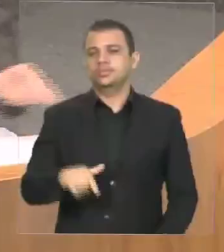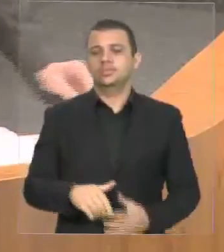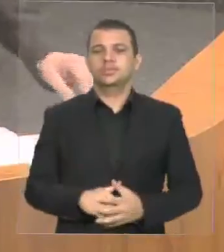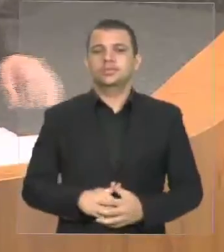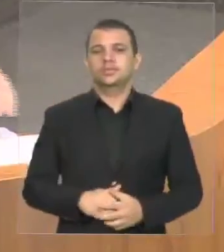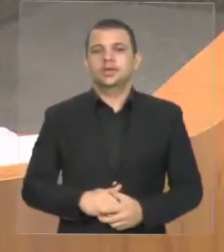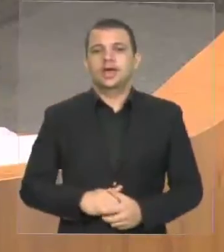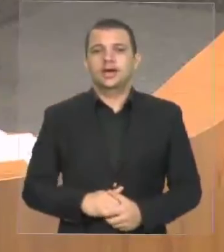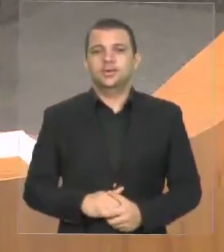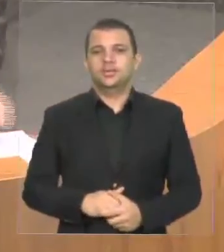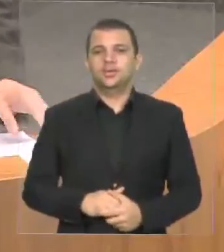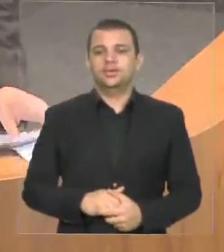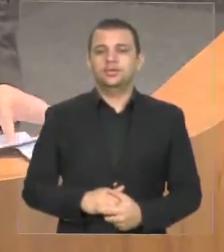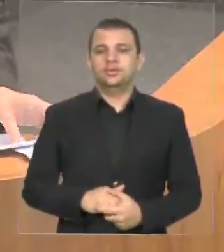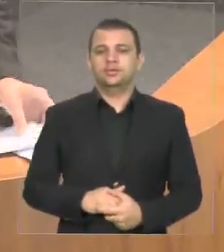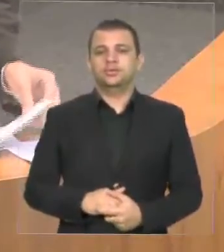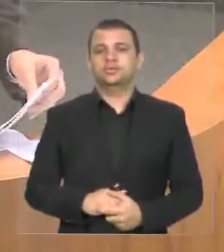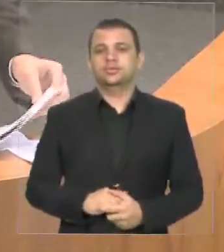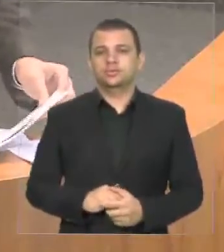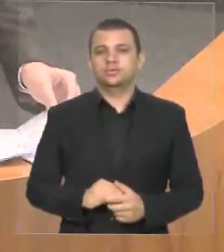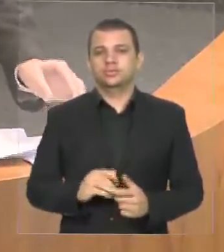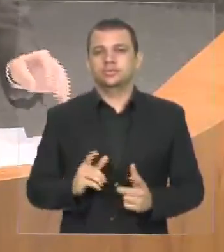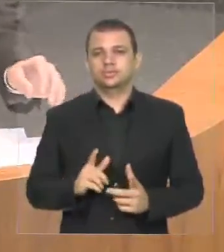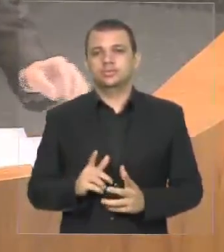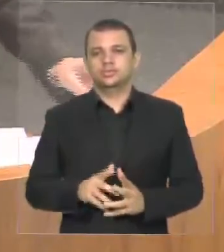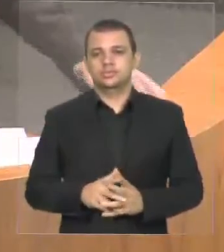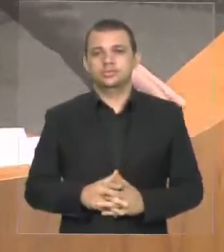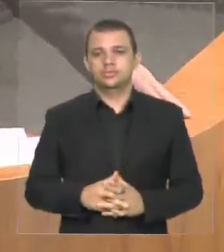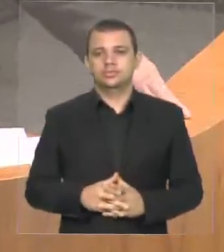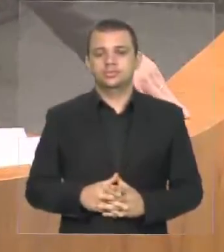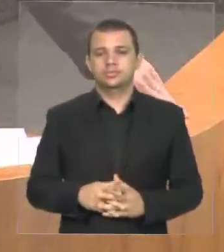deputado, foi revogada pela Lei